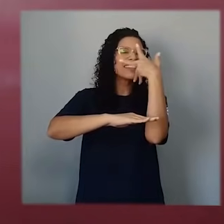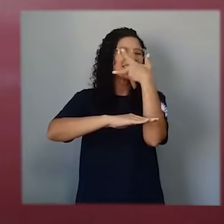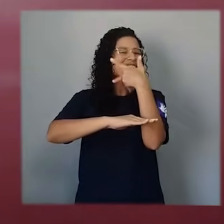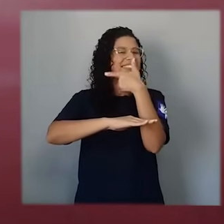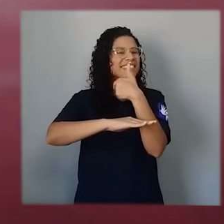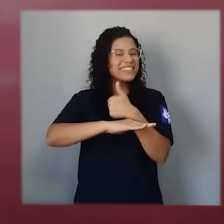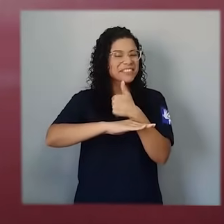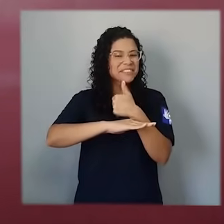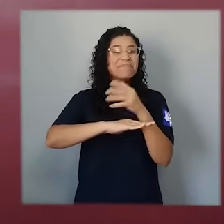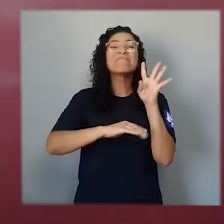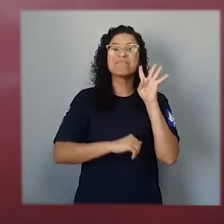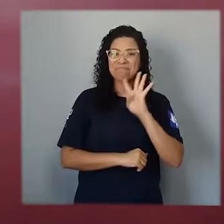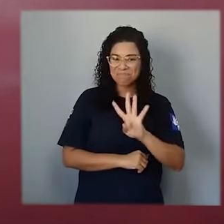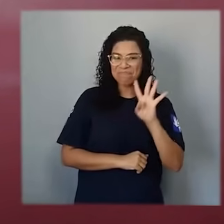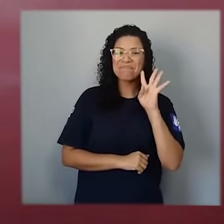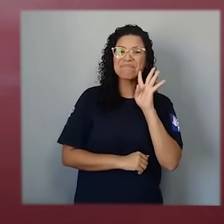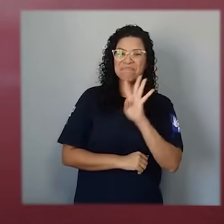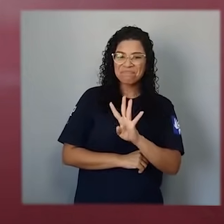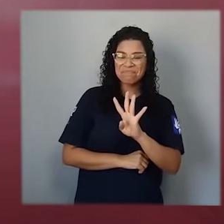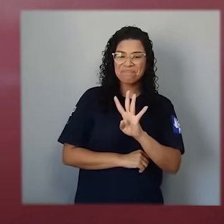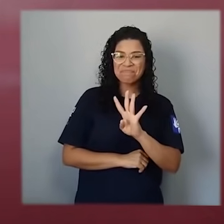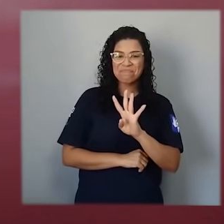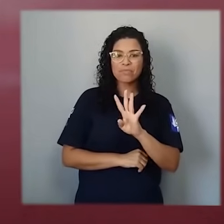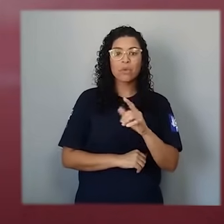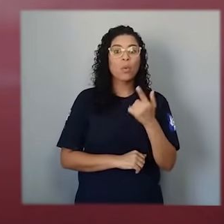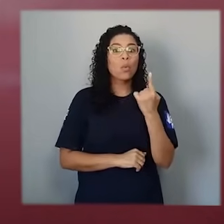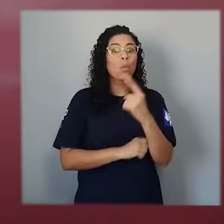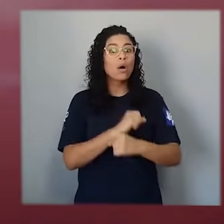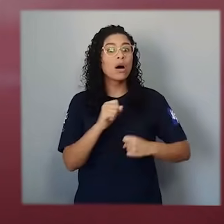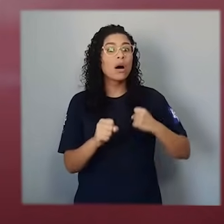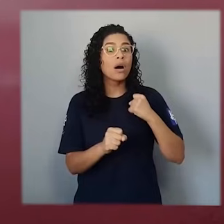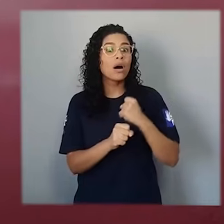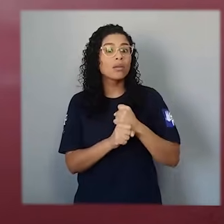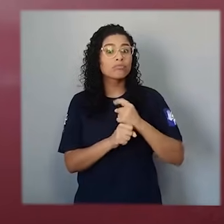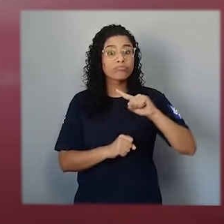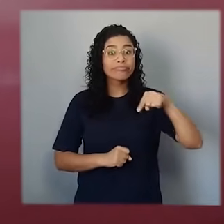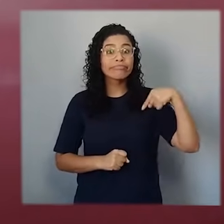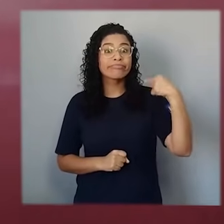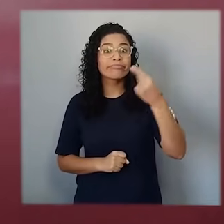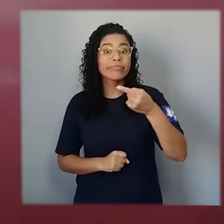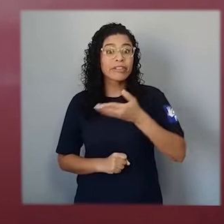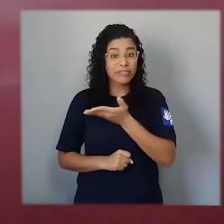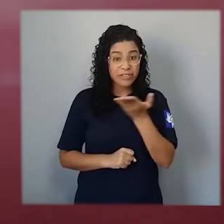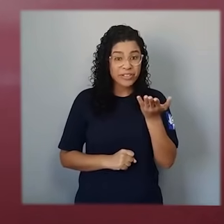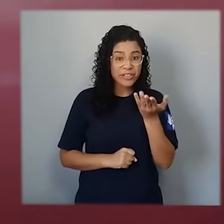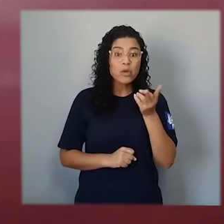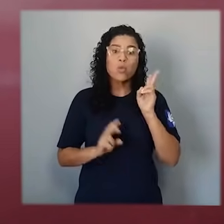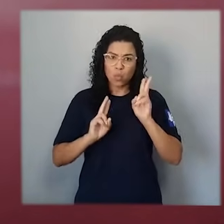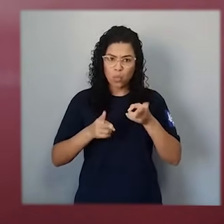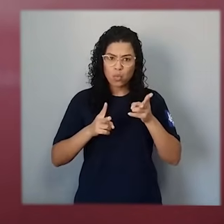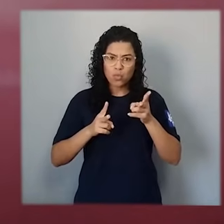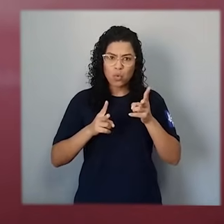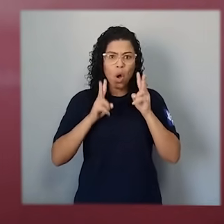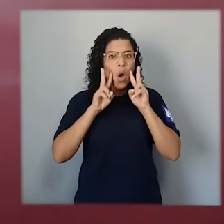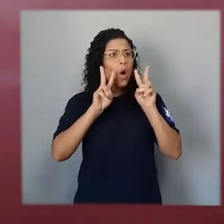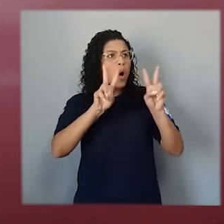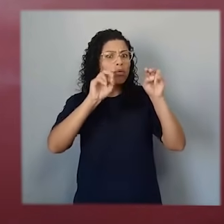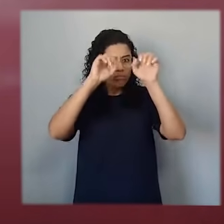bacana! Gente, e depois de 1 ano, vocês continuam olhando para o